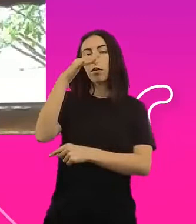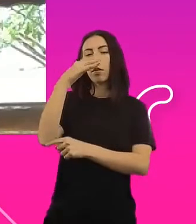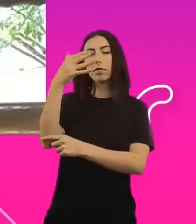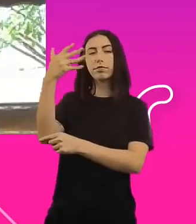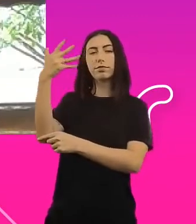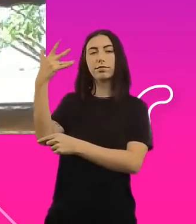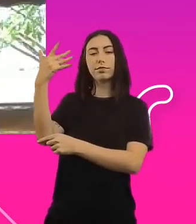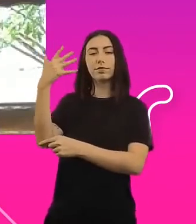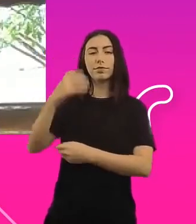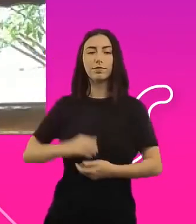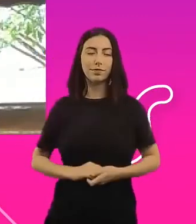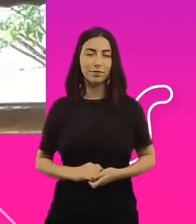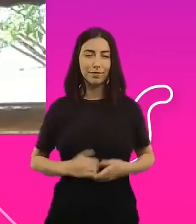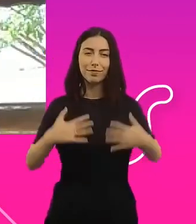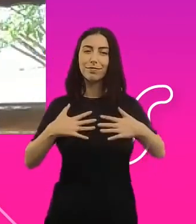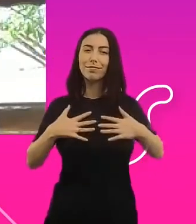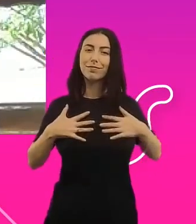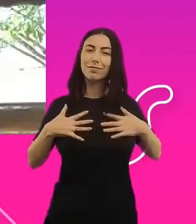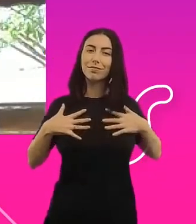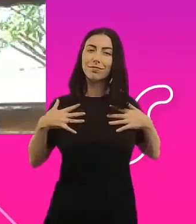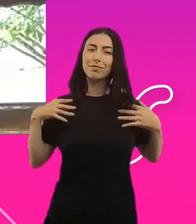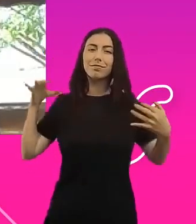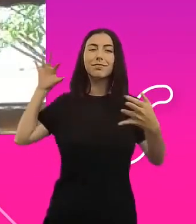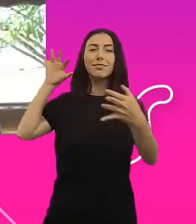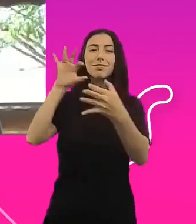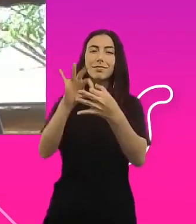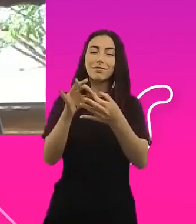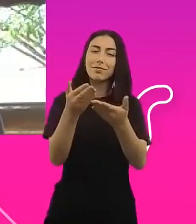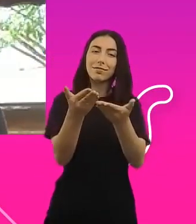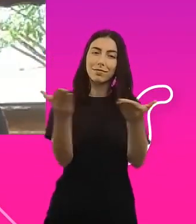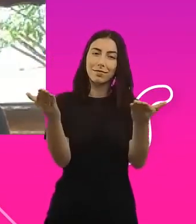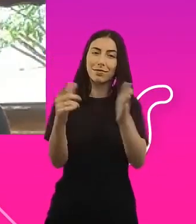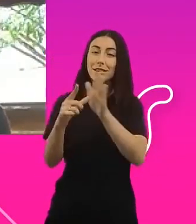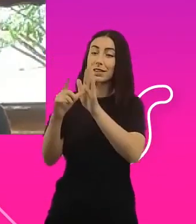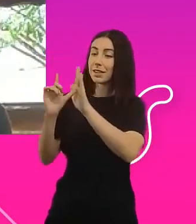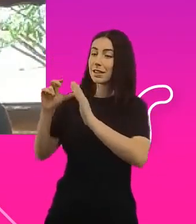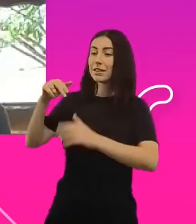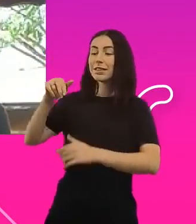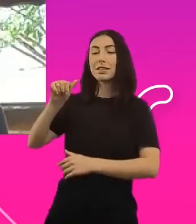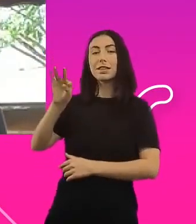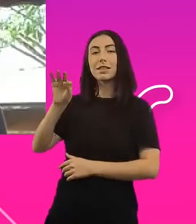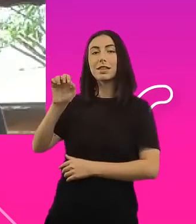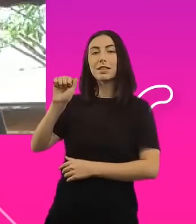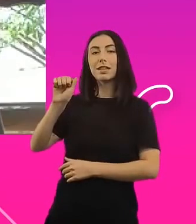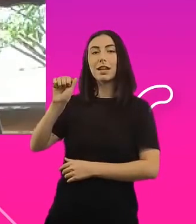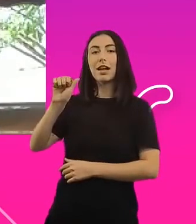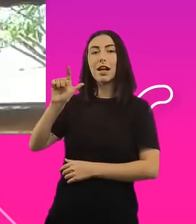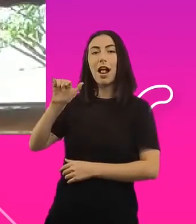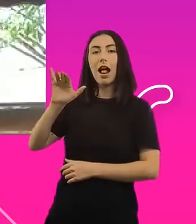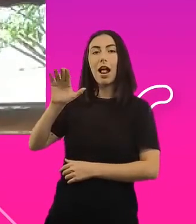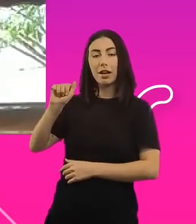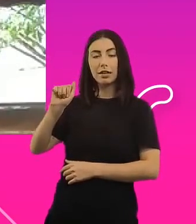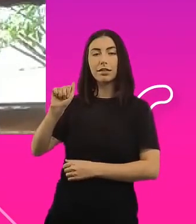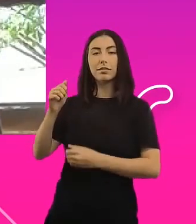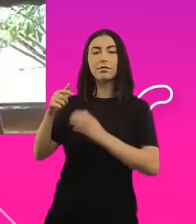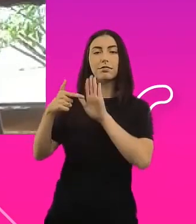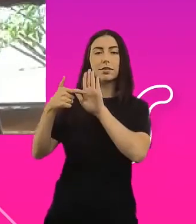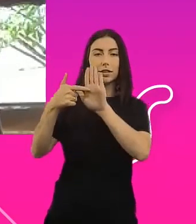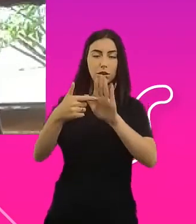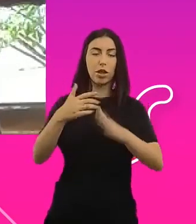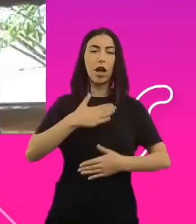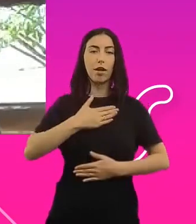aqui com vocês. Como a Natália me apresentou, né, eu sou gerente executiva do ICOM, e o ICOM é uma